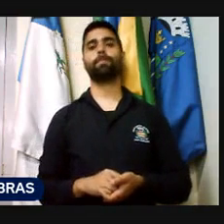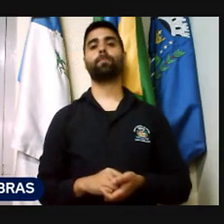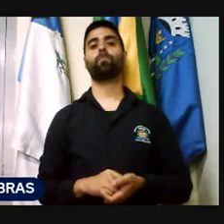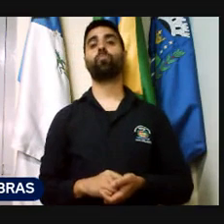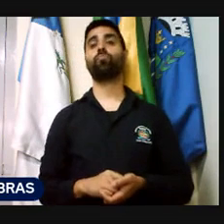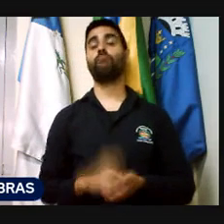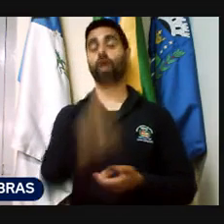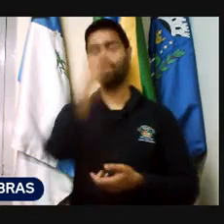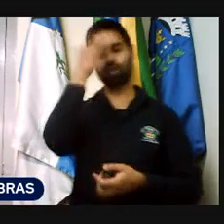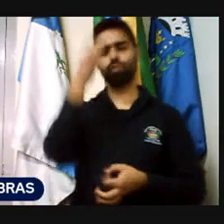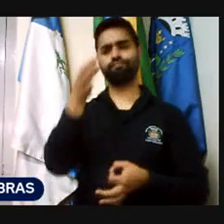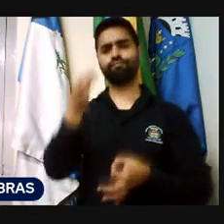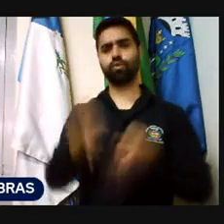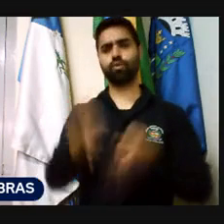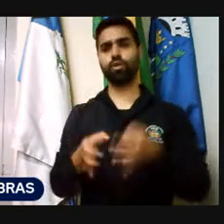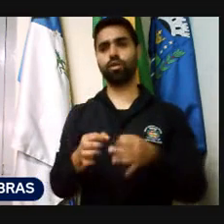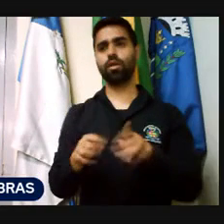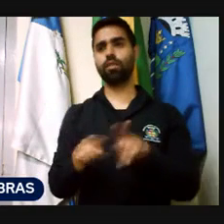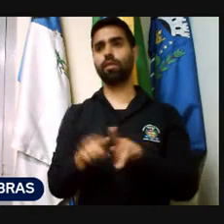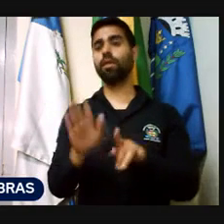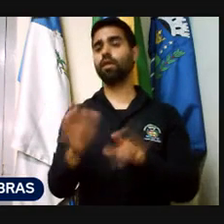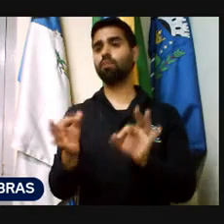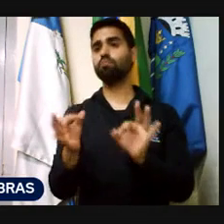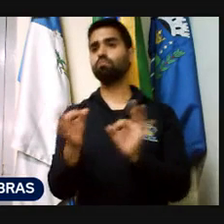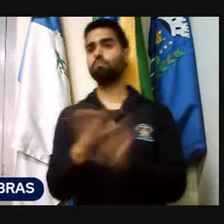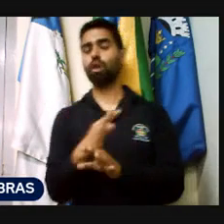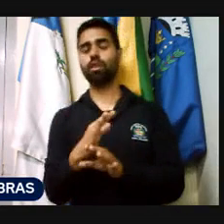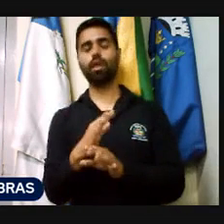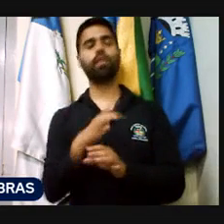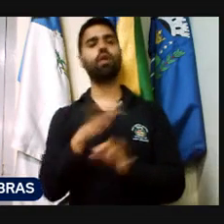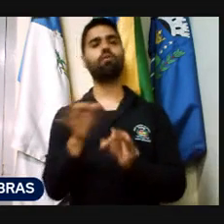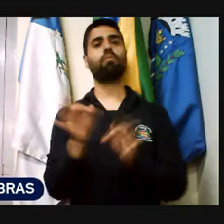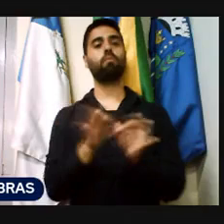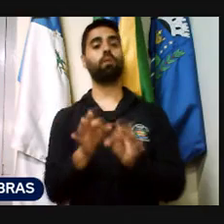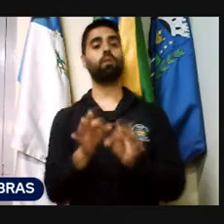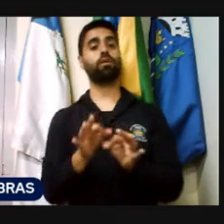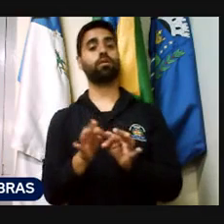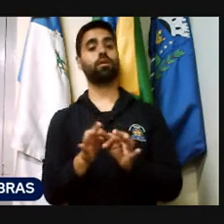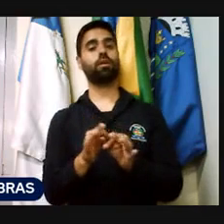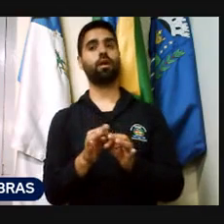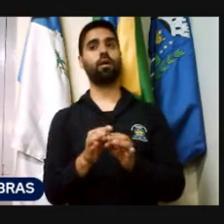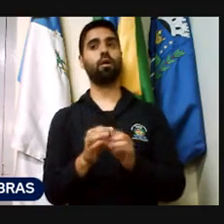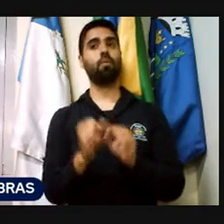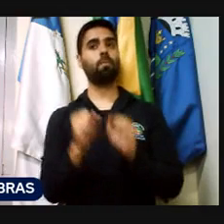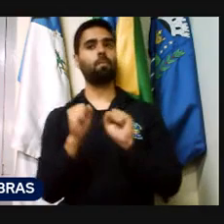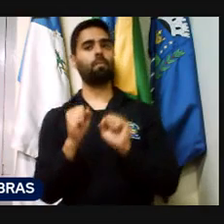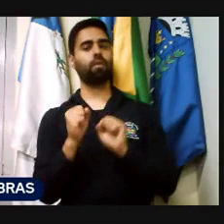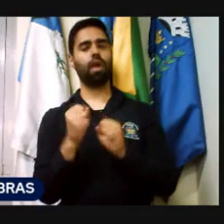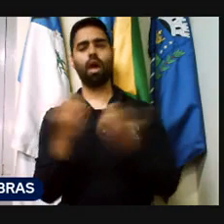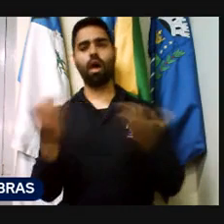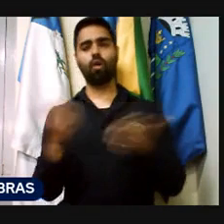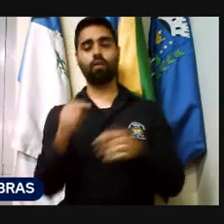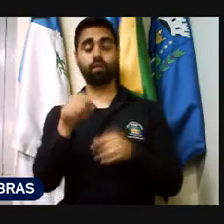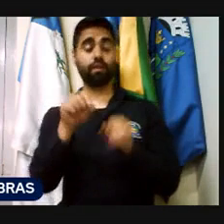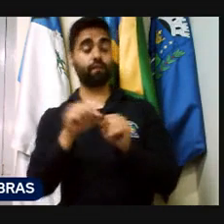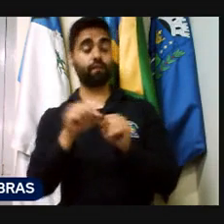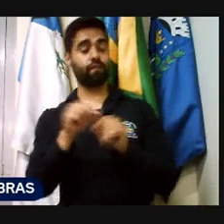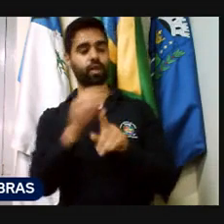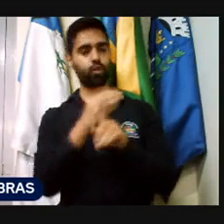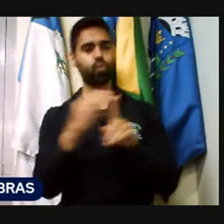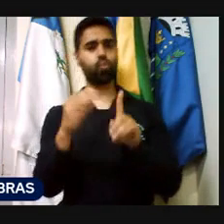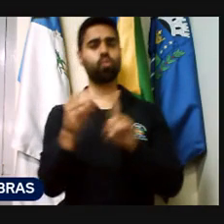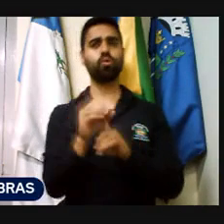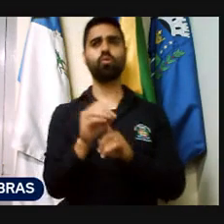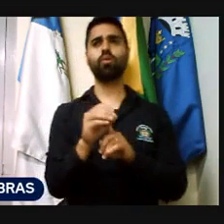jurídicas e que estão aptas a participar desse projeto. É uma oportunidade única para você que faz